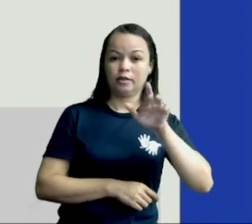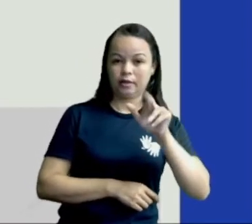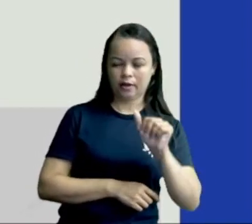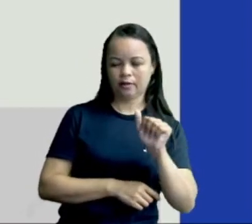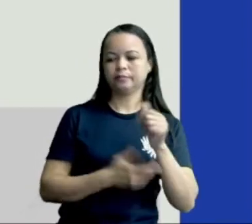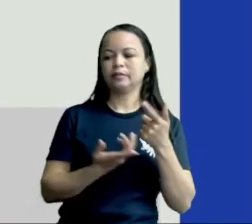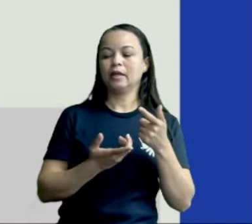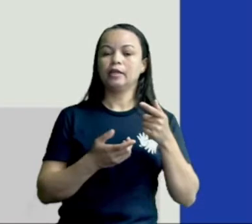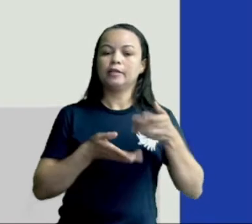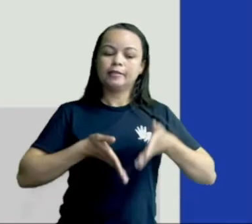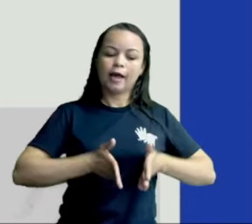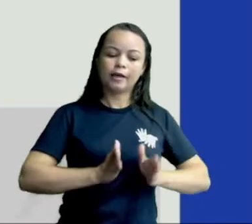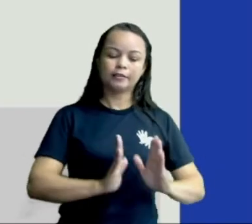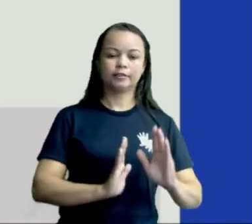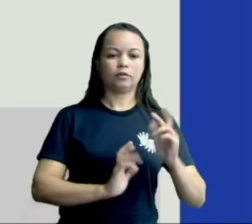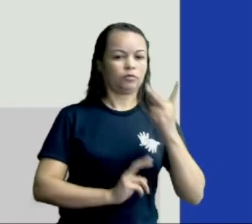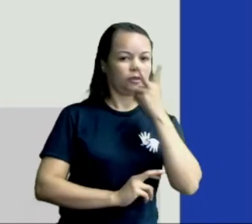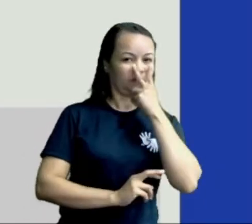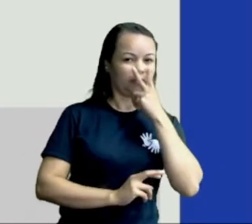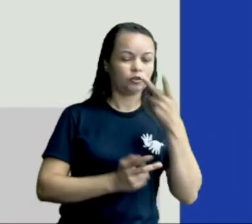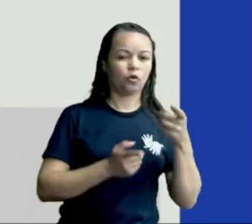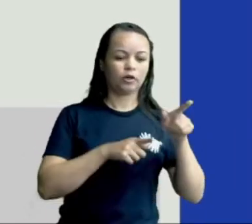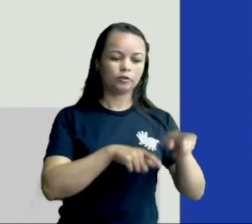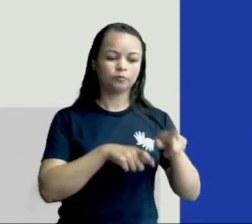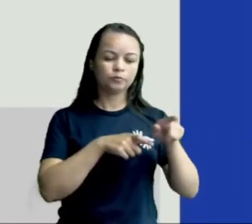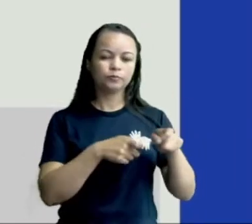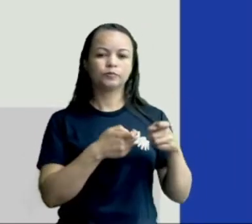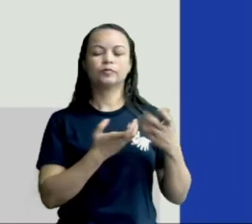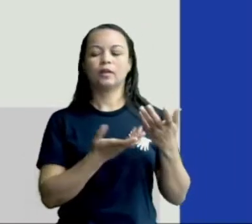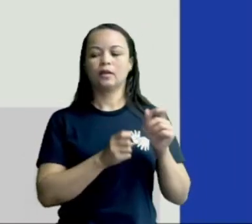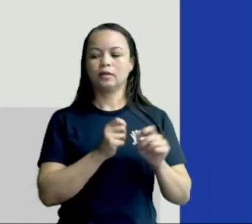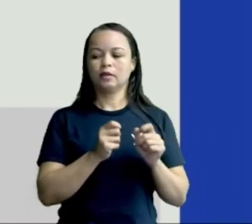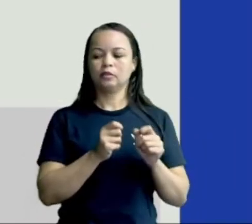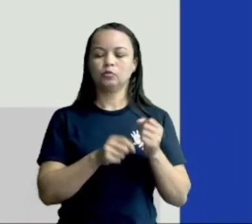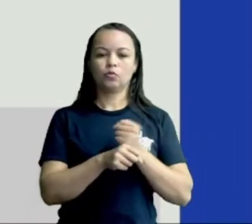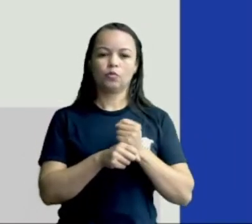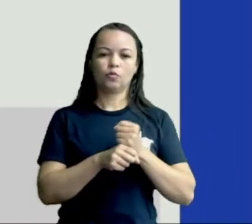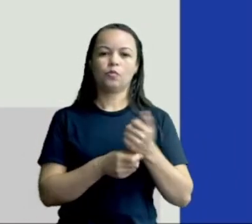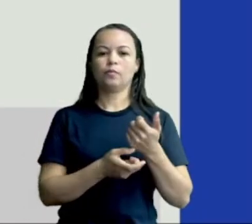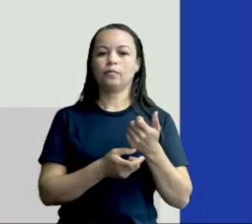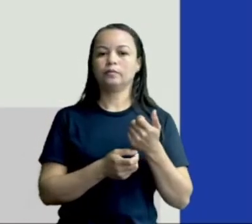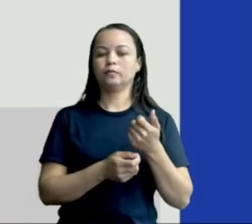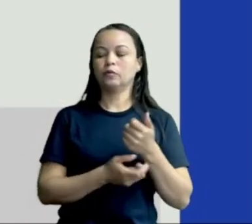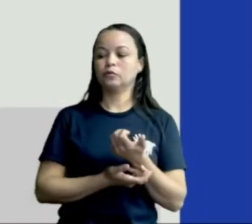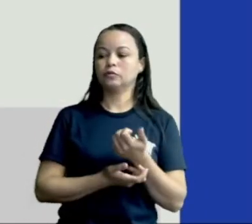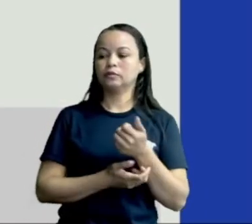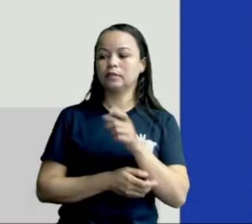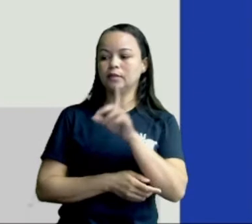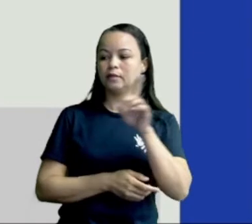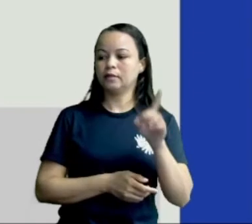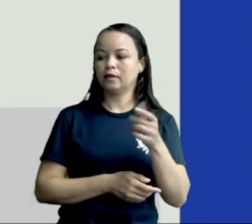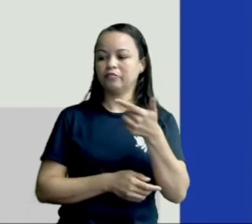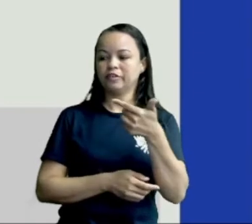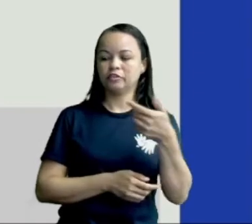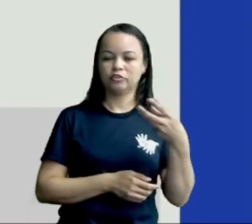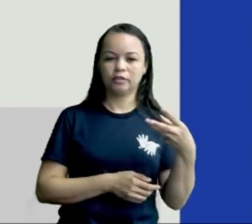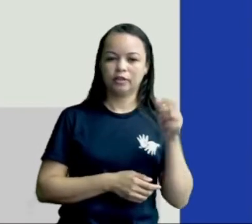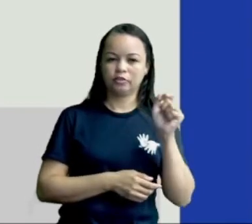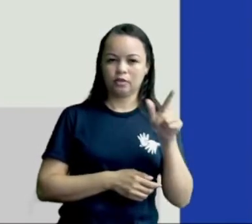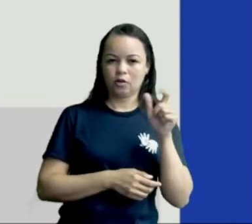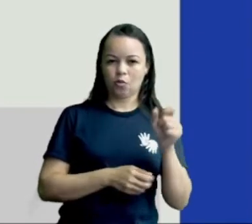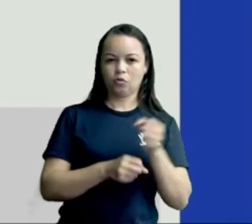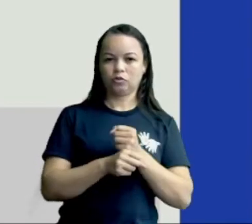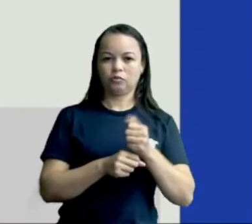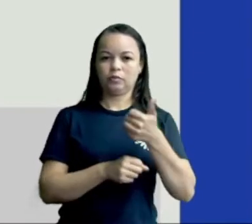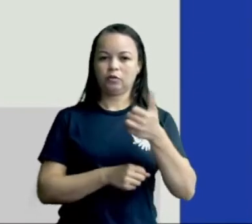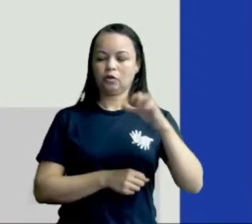de Santo Antão, no dia 23 de agosto de 1892. Seus pais eram Luiz Antônio de